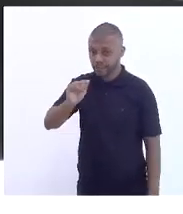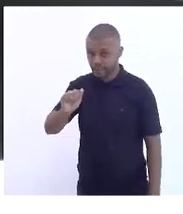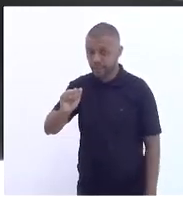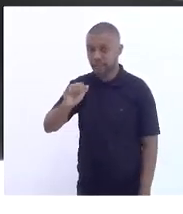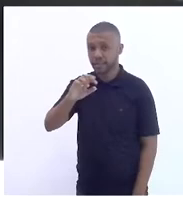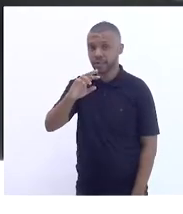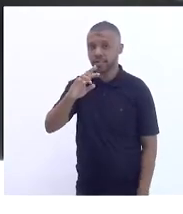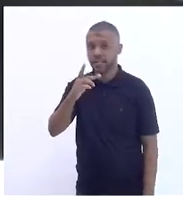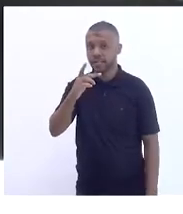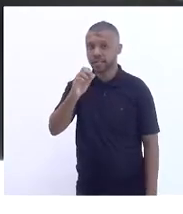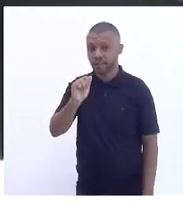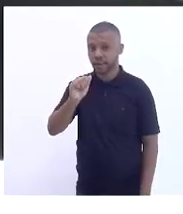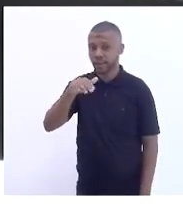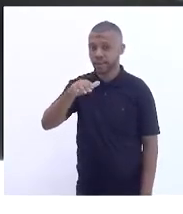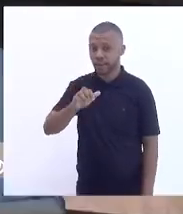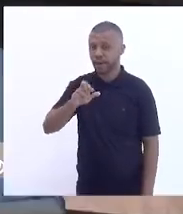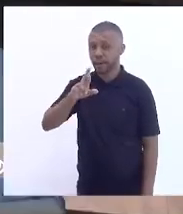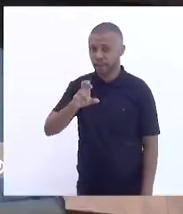do pdh